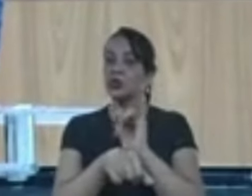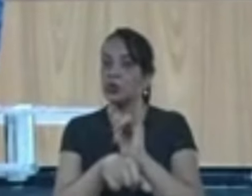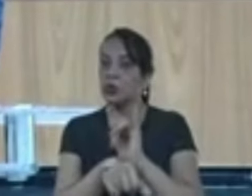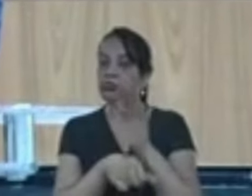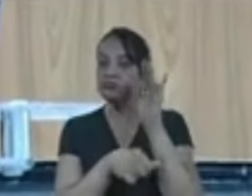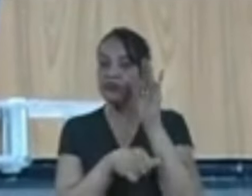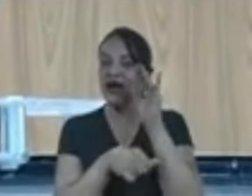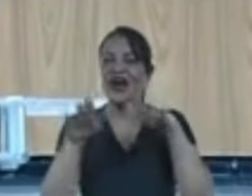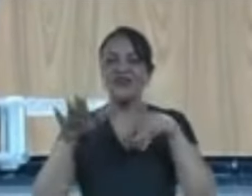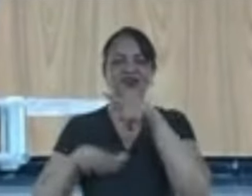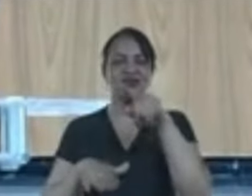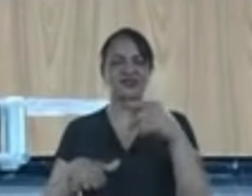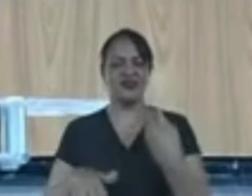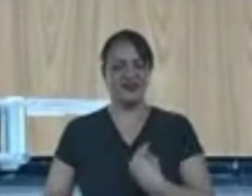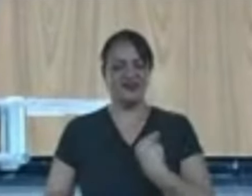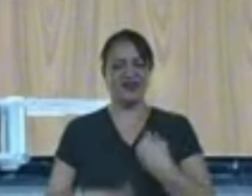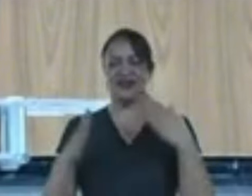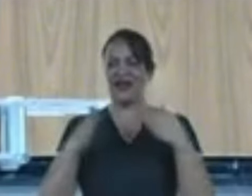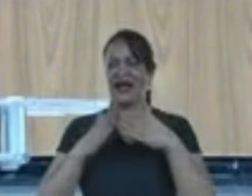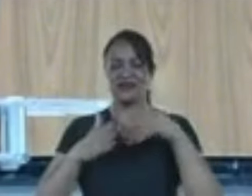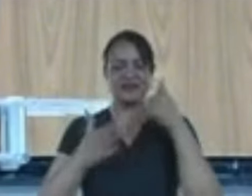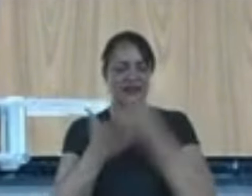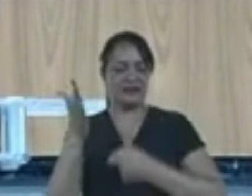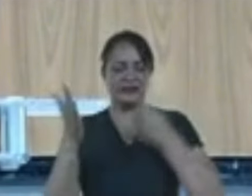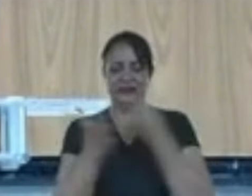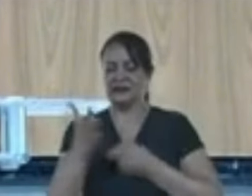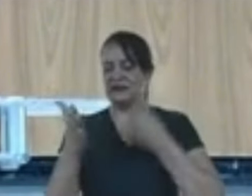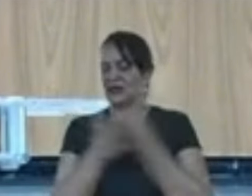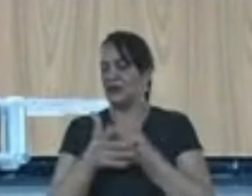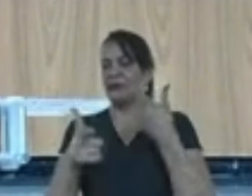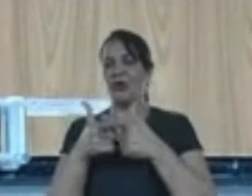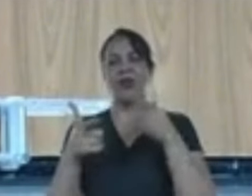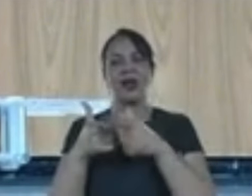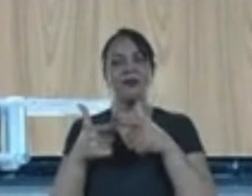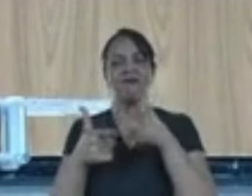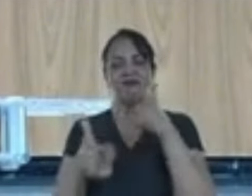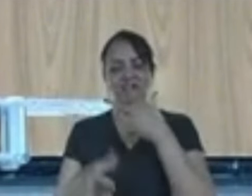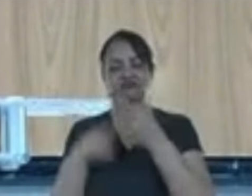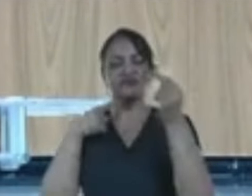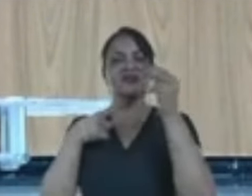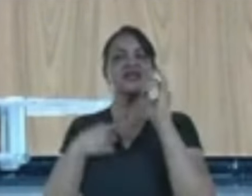tenha uma batalha em casa, uma batalha que você vai vencer com oração e com jejum.